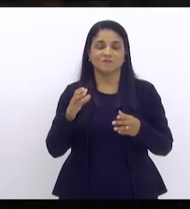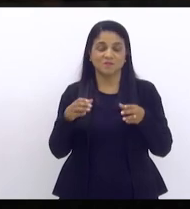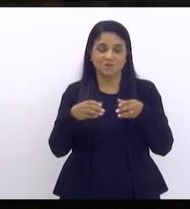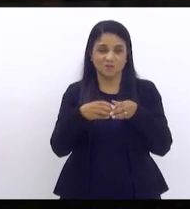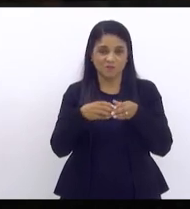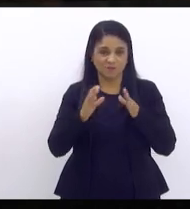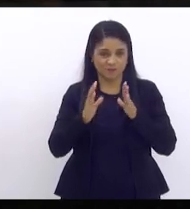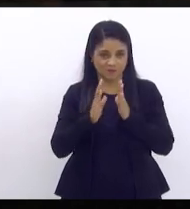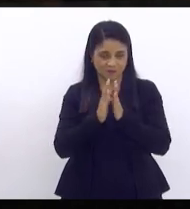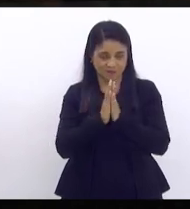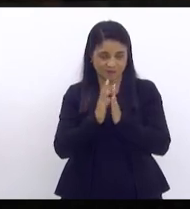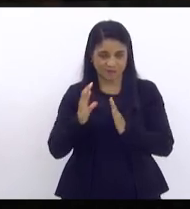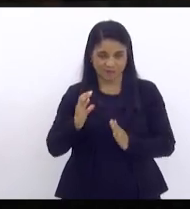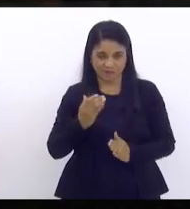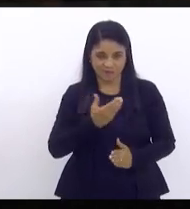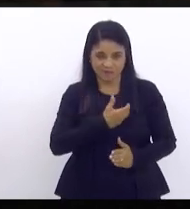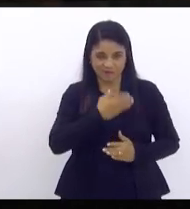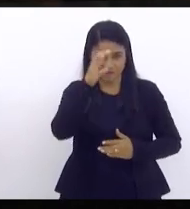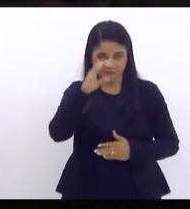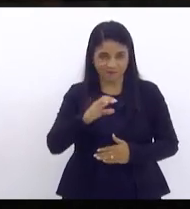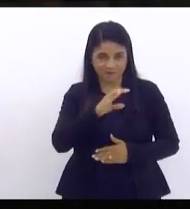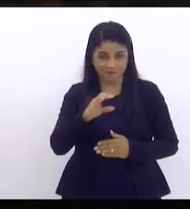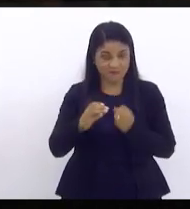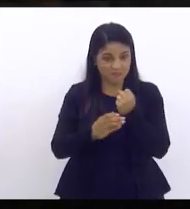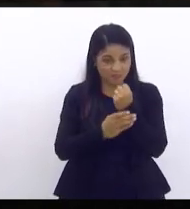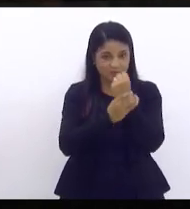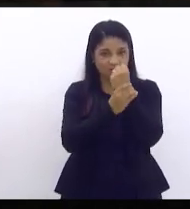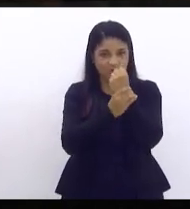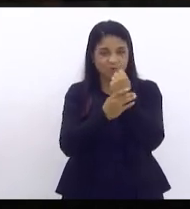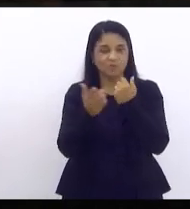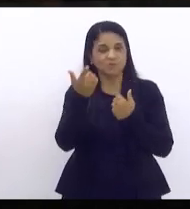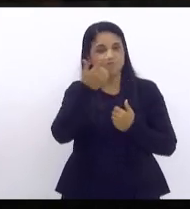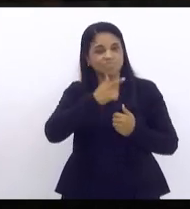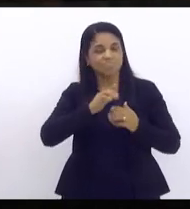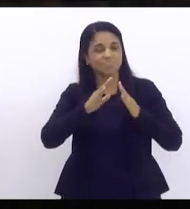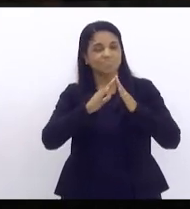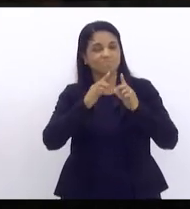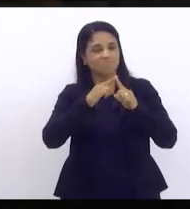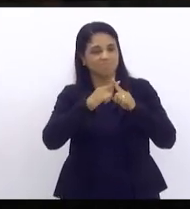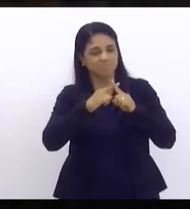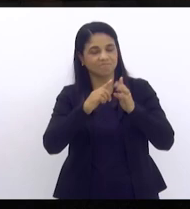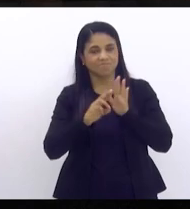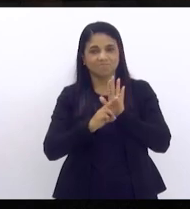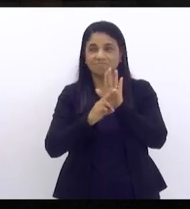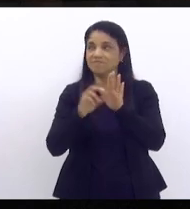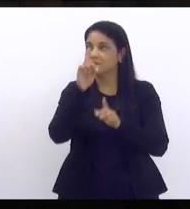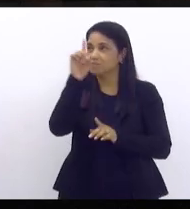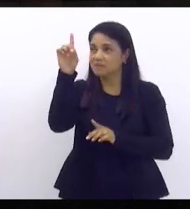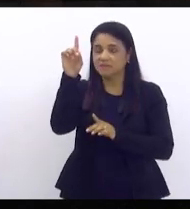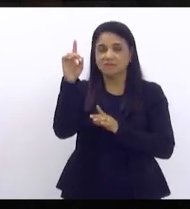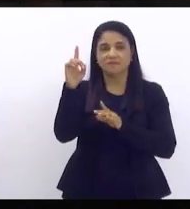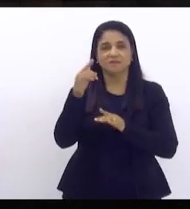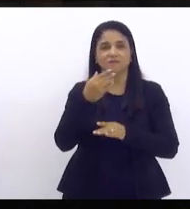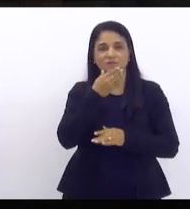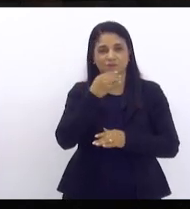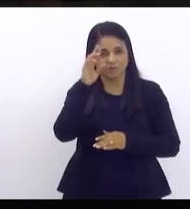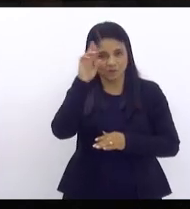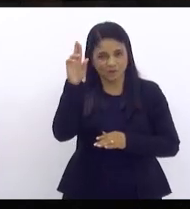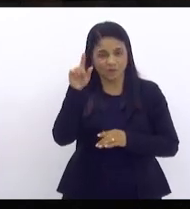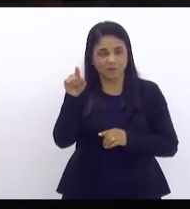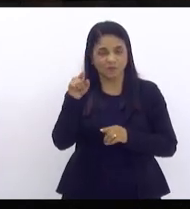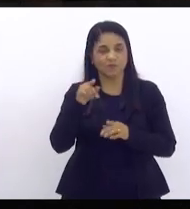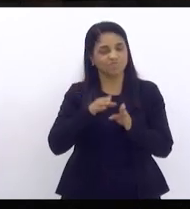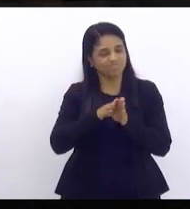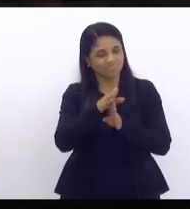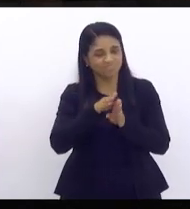sentimos seguros quando estamos sendo pastoreados pela Igreja. A presença do Senhor é muito importante para a Renovação